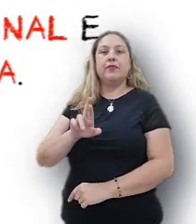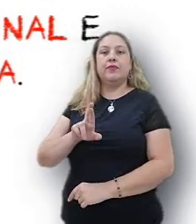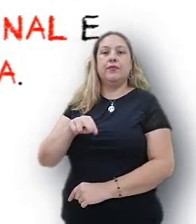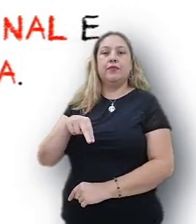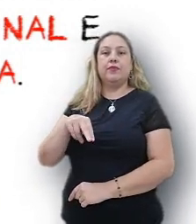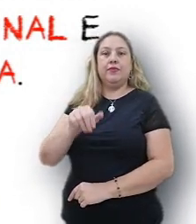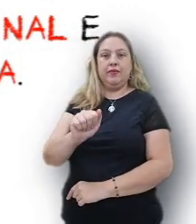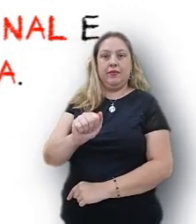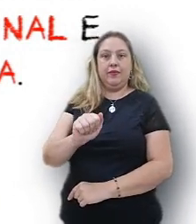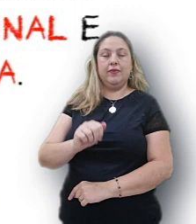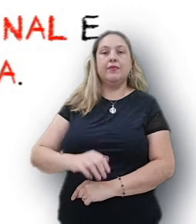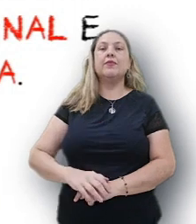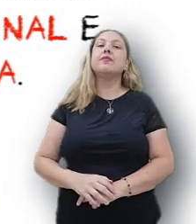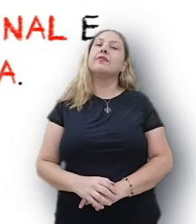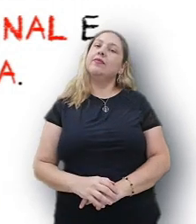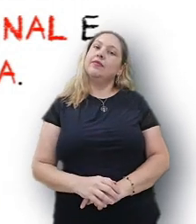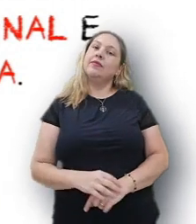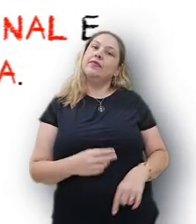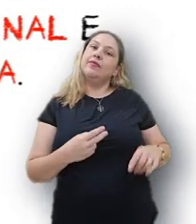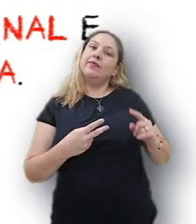migração interna.